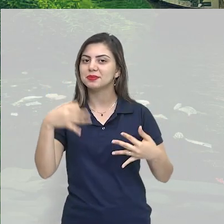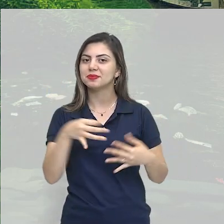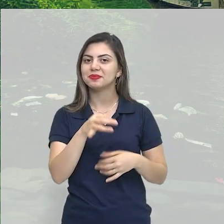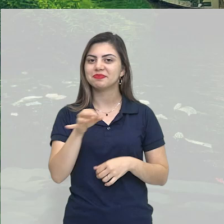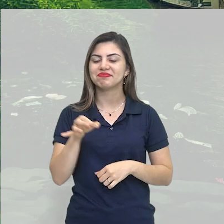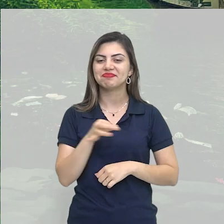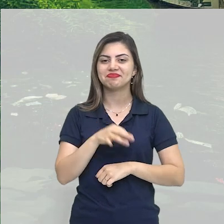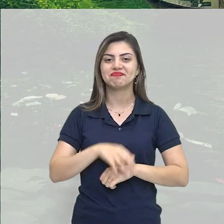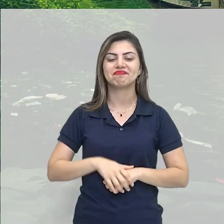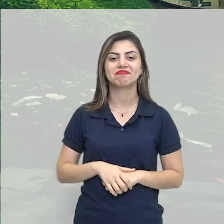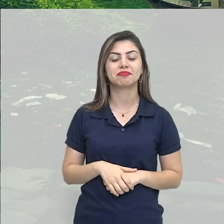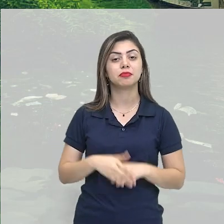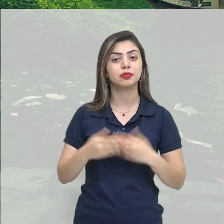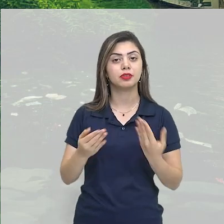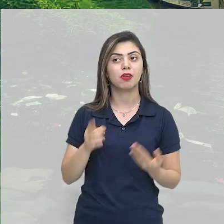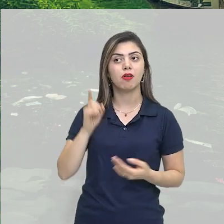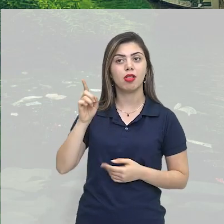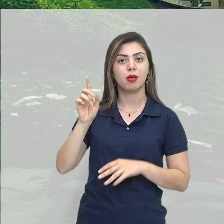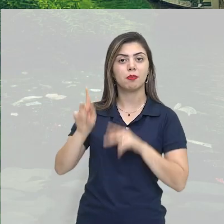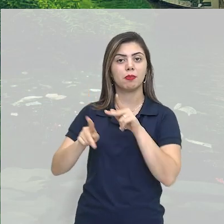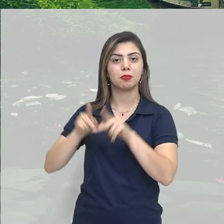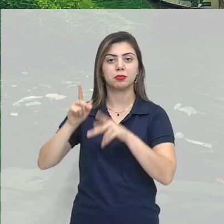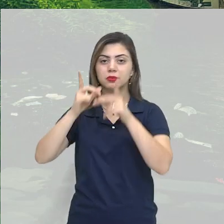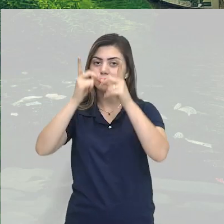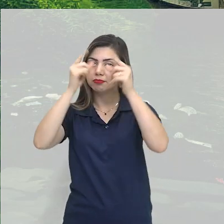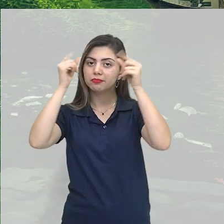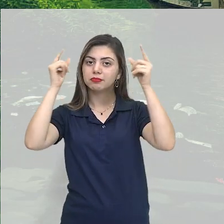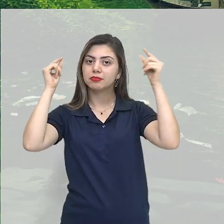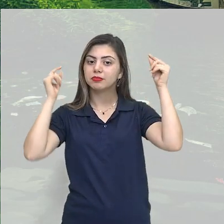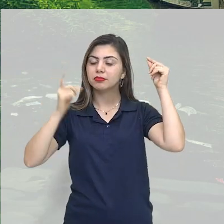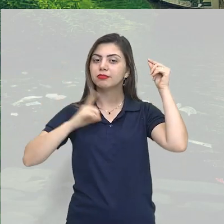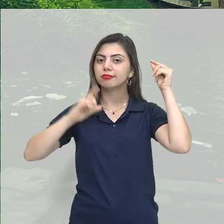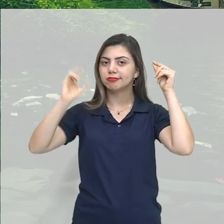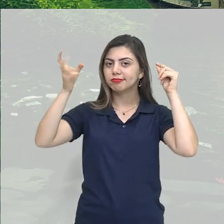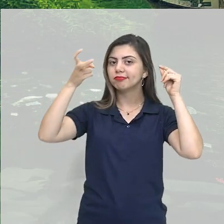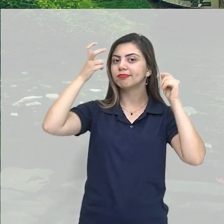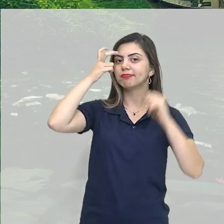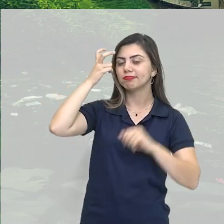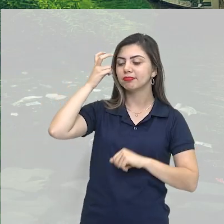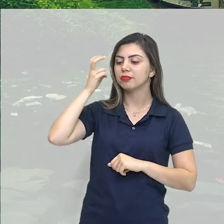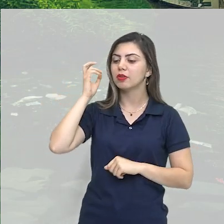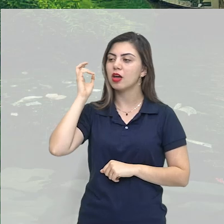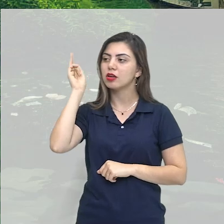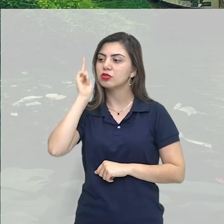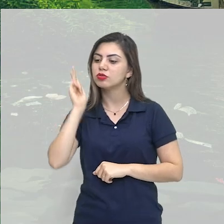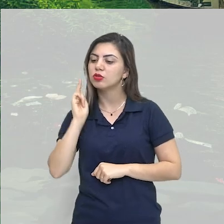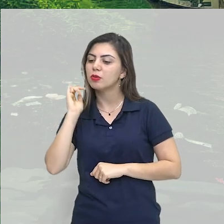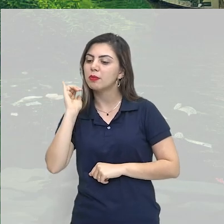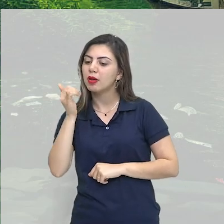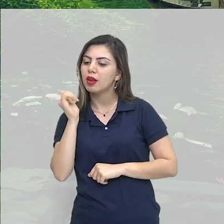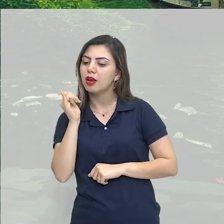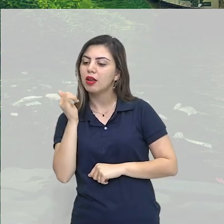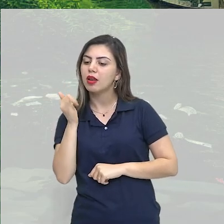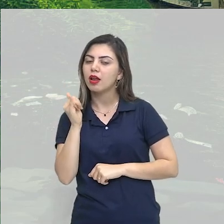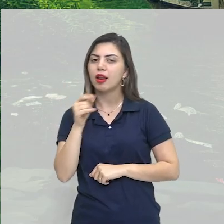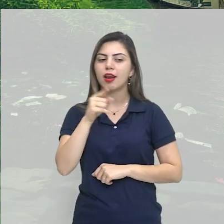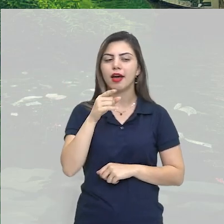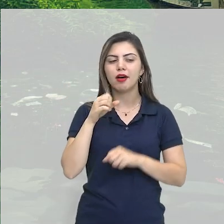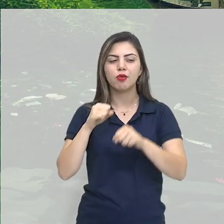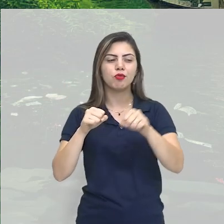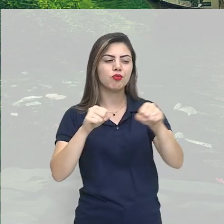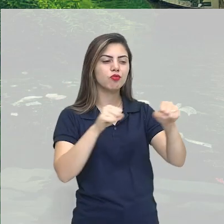é? E os gregos, eles tinham essa cultura, né, de contar os feitos